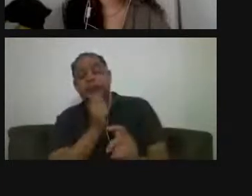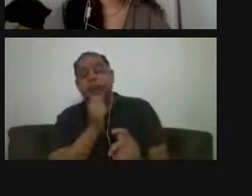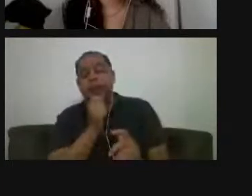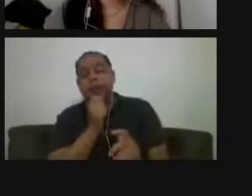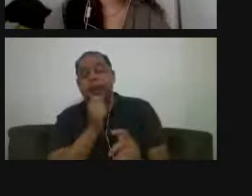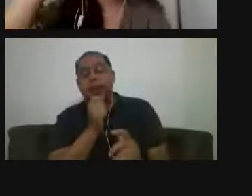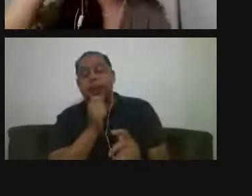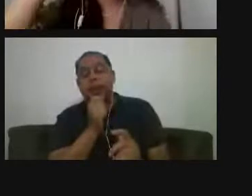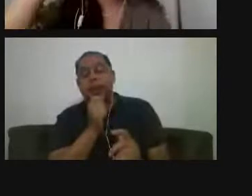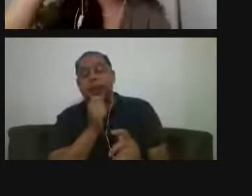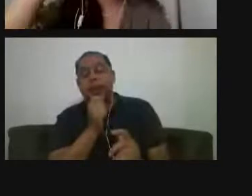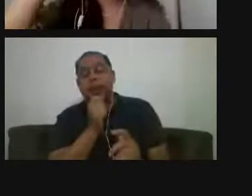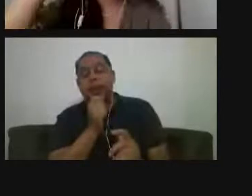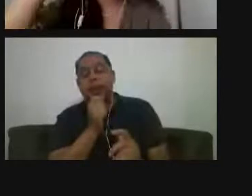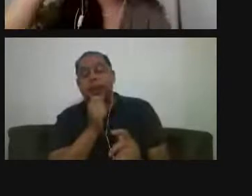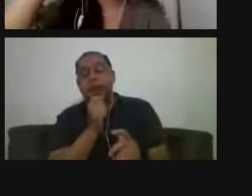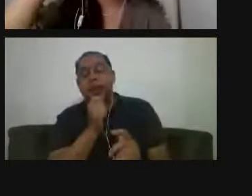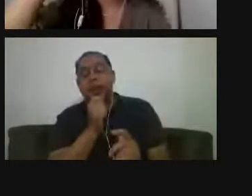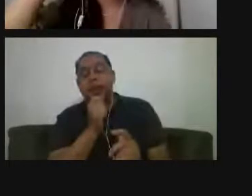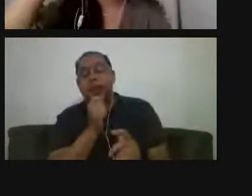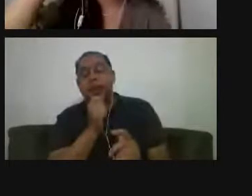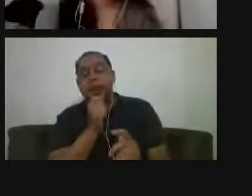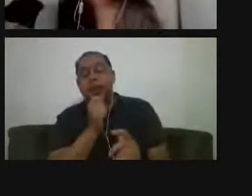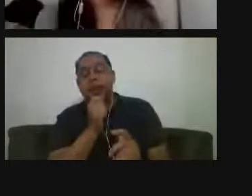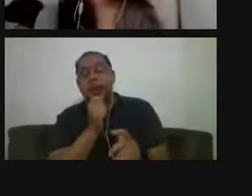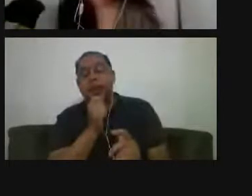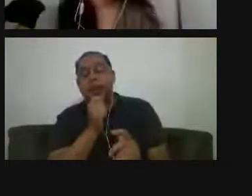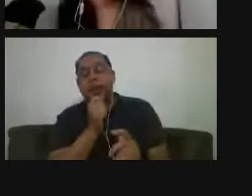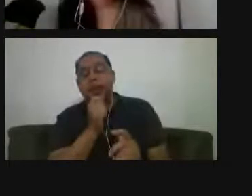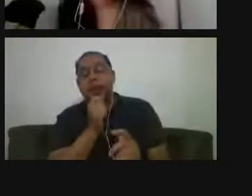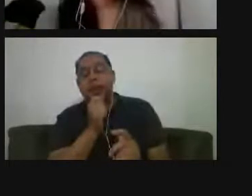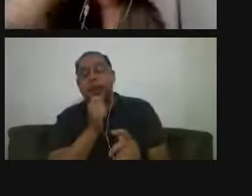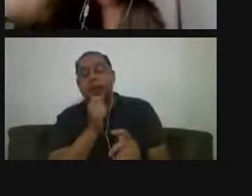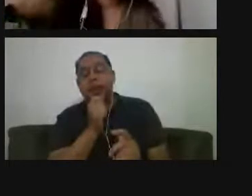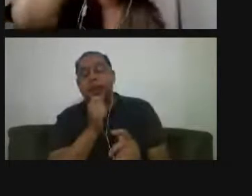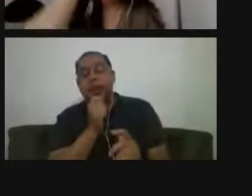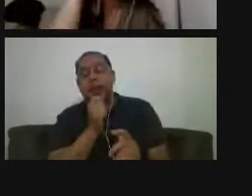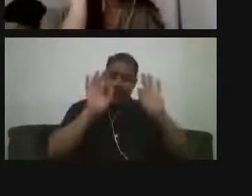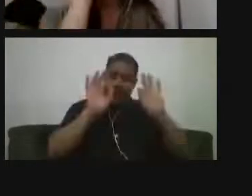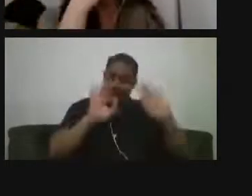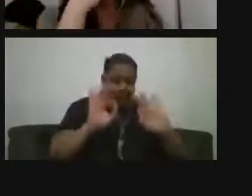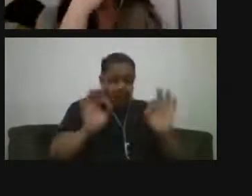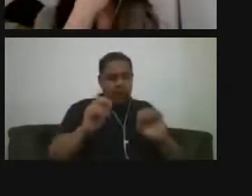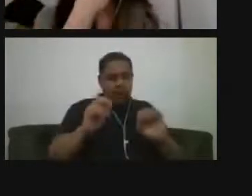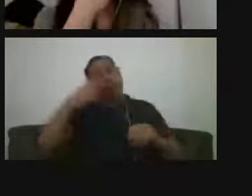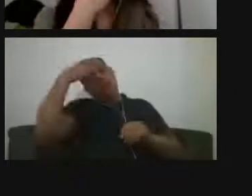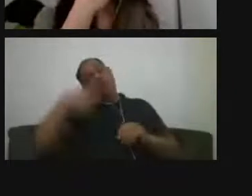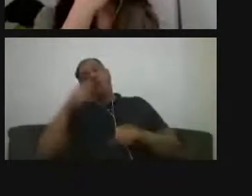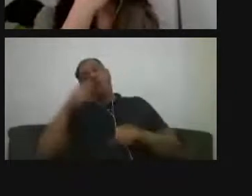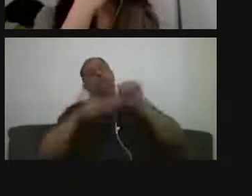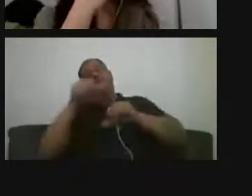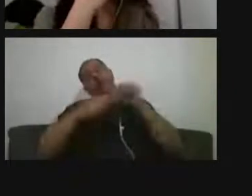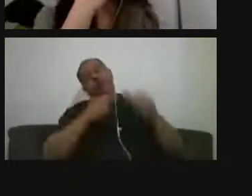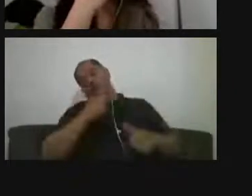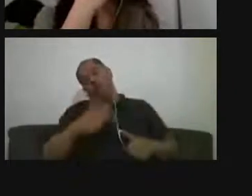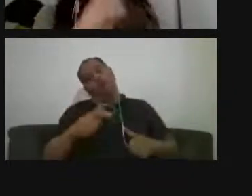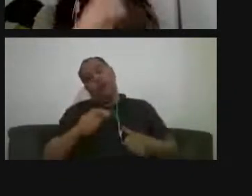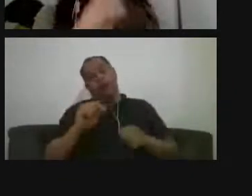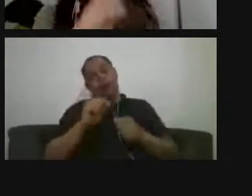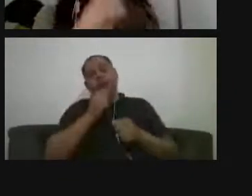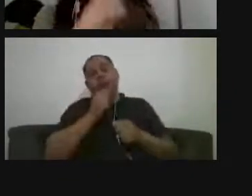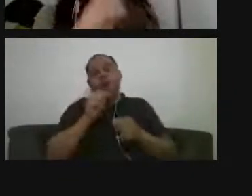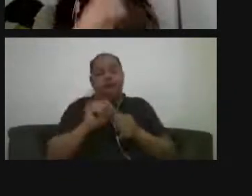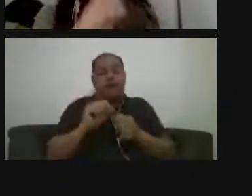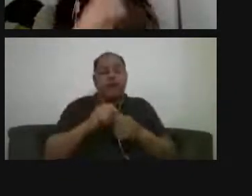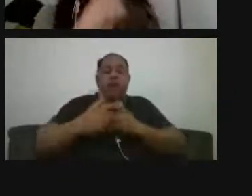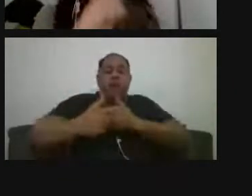a gente não tá mudando, e a gente não está melhorando, e a gente não está fazendo o nosso papel, eu acho. Acho que o nosso papel é a gente olhar para trás e